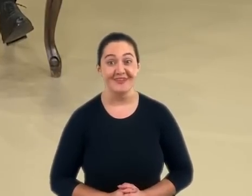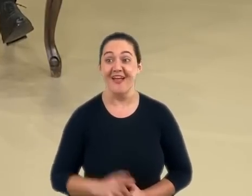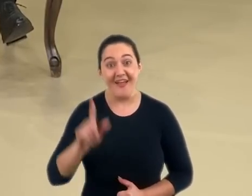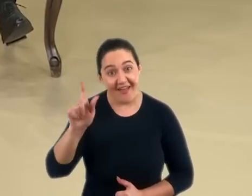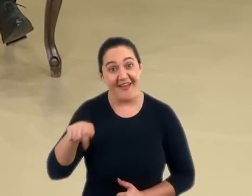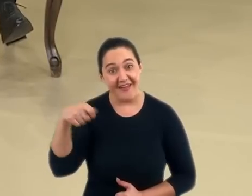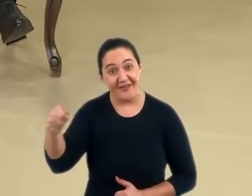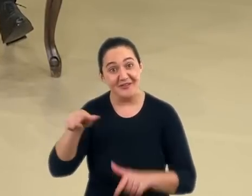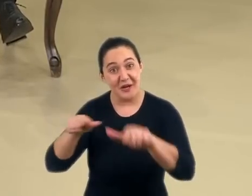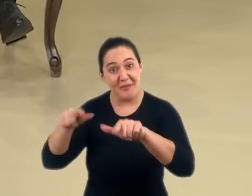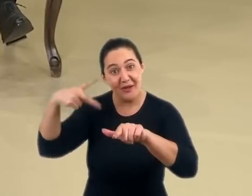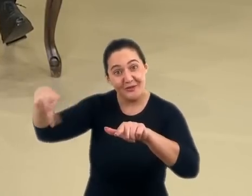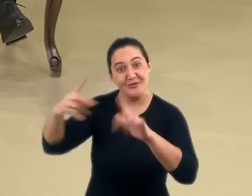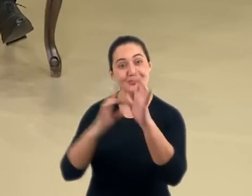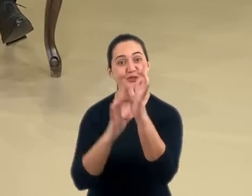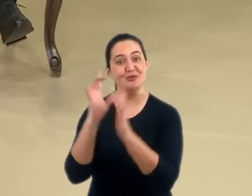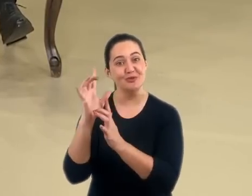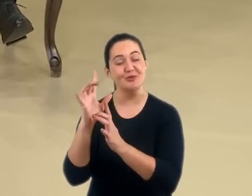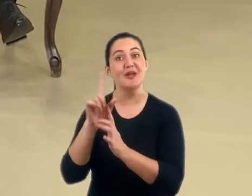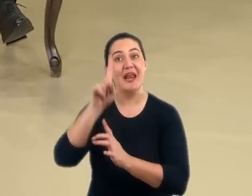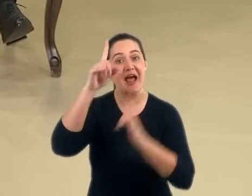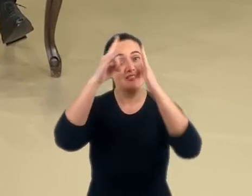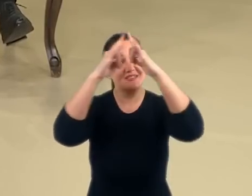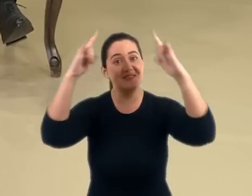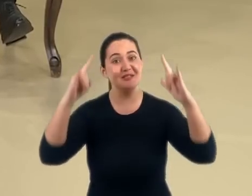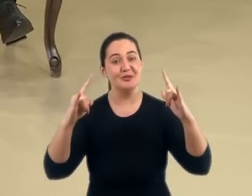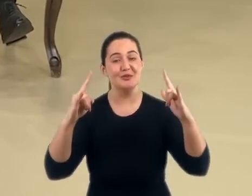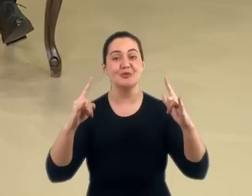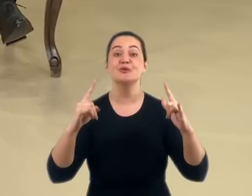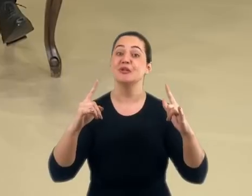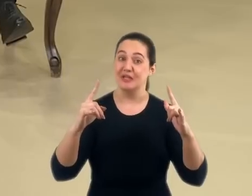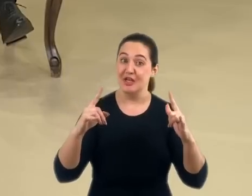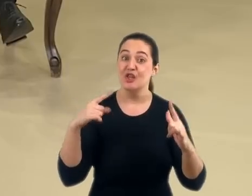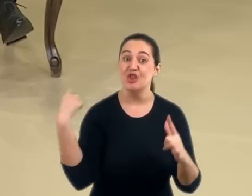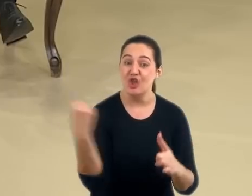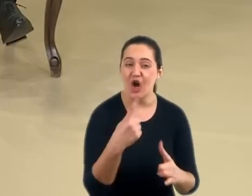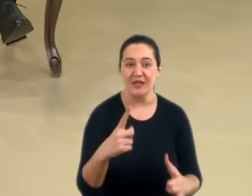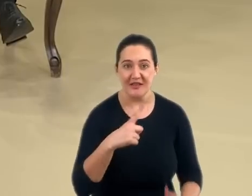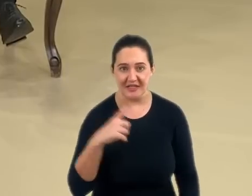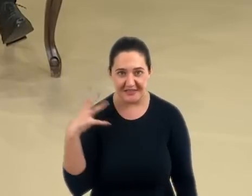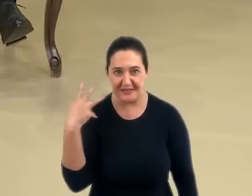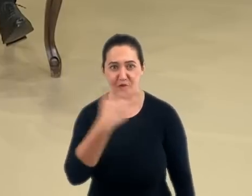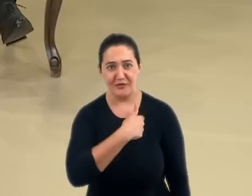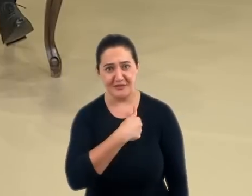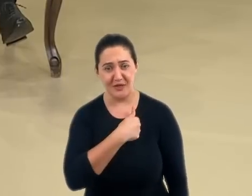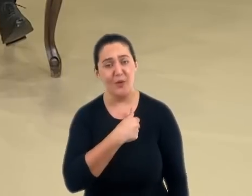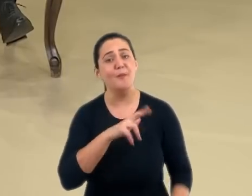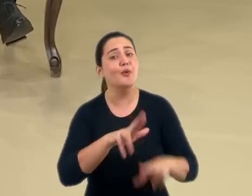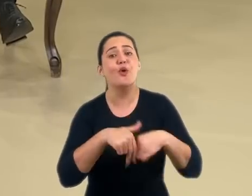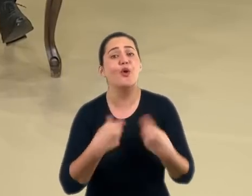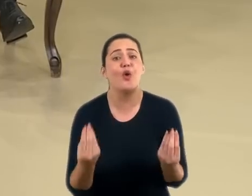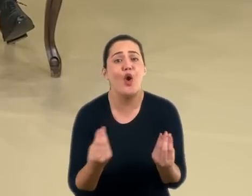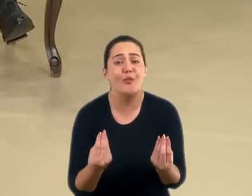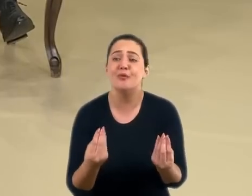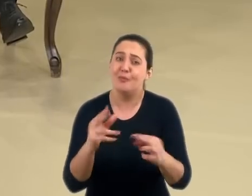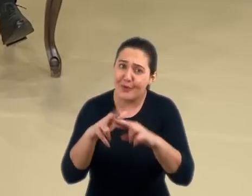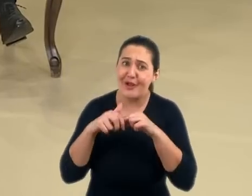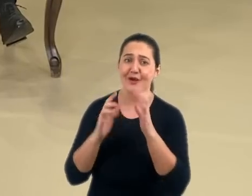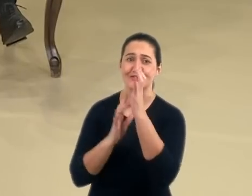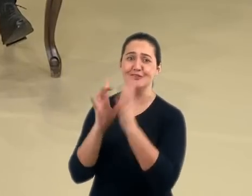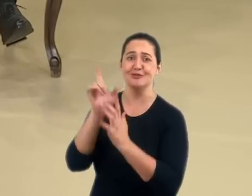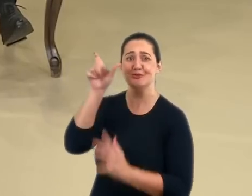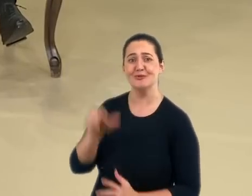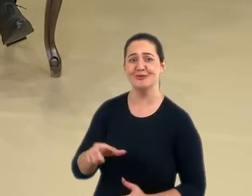de Cristo no santuário celestial. É Ele que torna possível a nossa salvação. Eu vou explicar isto em